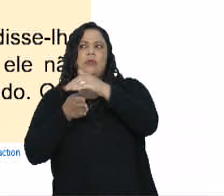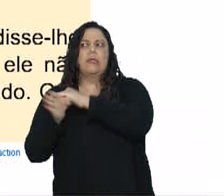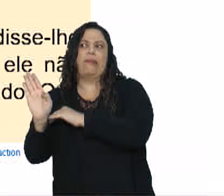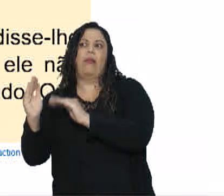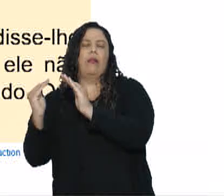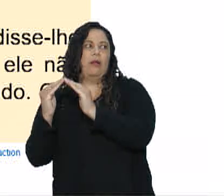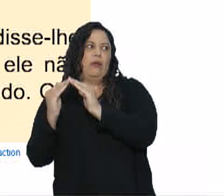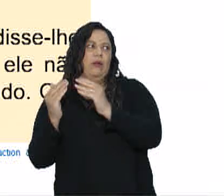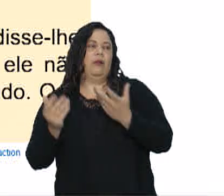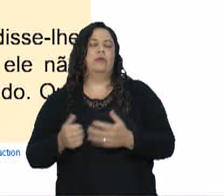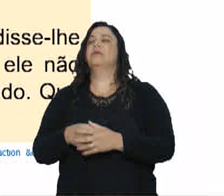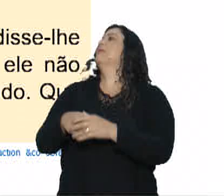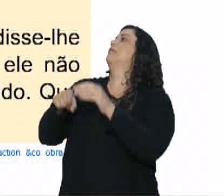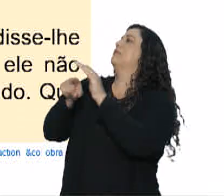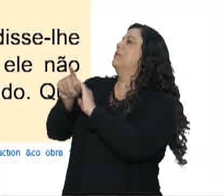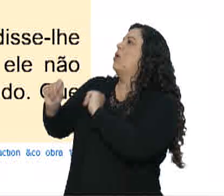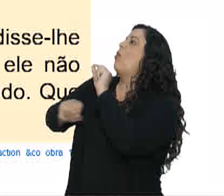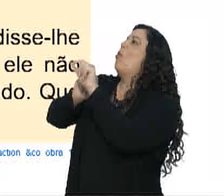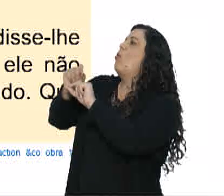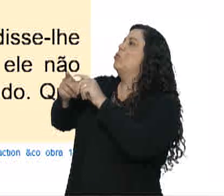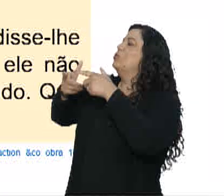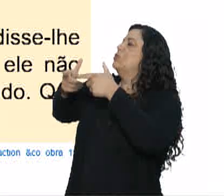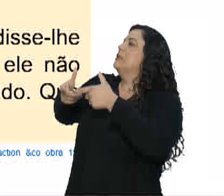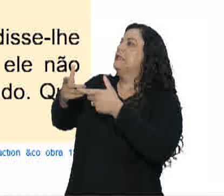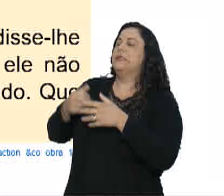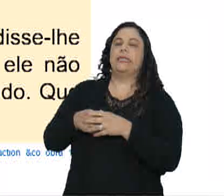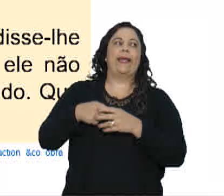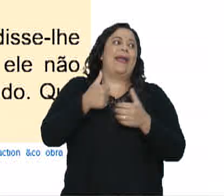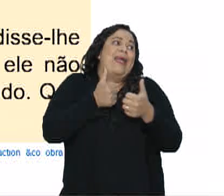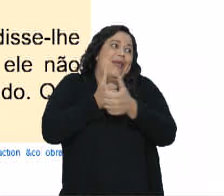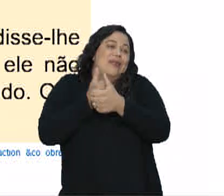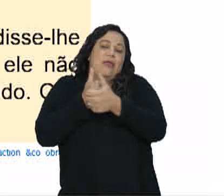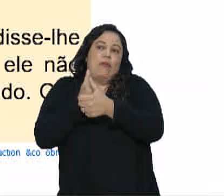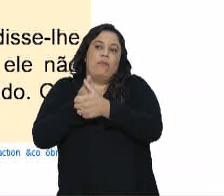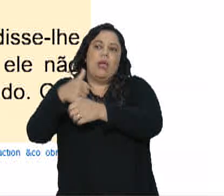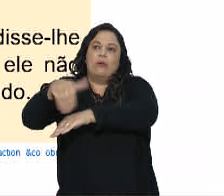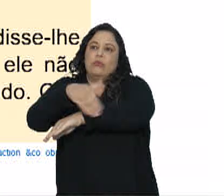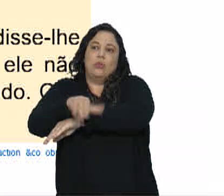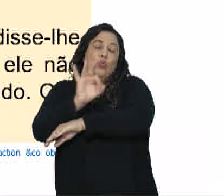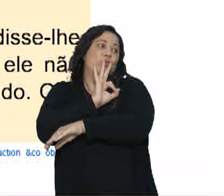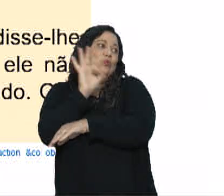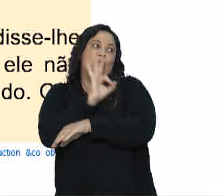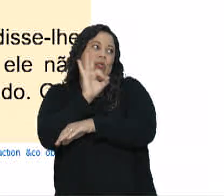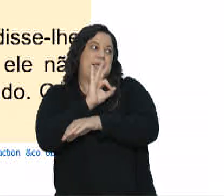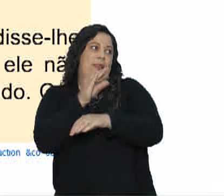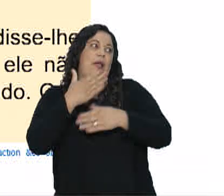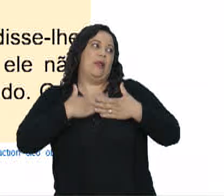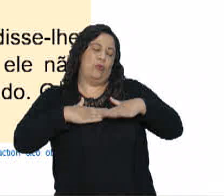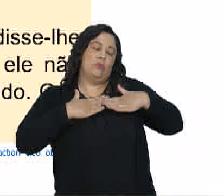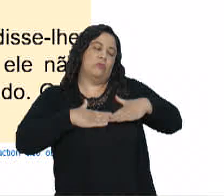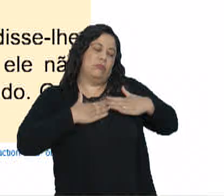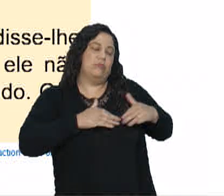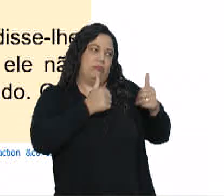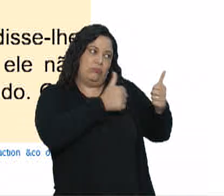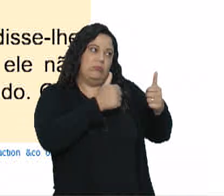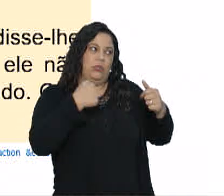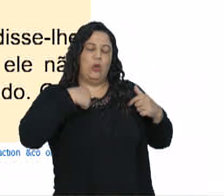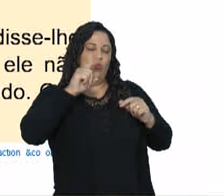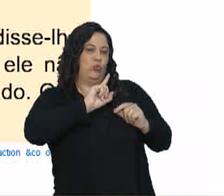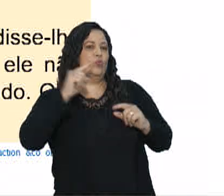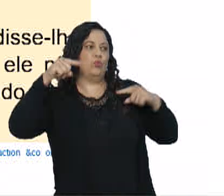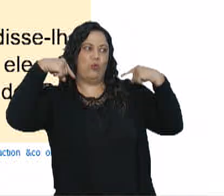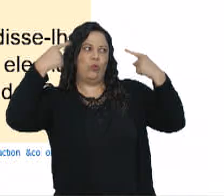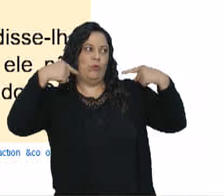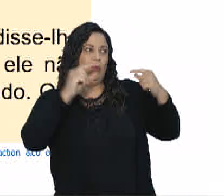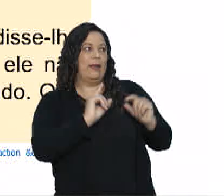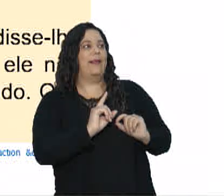Aqui perto na rua da Guarda Velha. Não passava ninguém nessa ocasião. Descansa, eu não sou maluca.